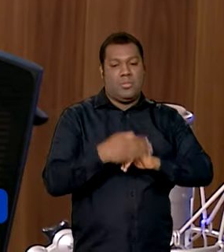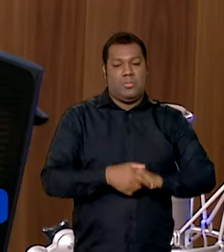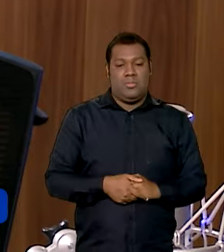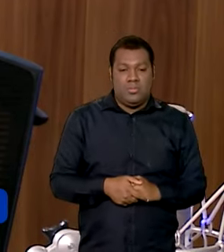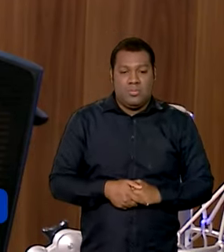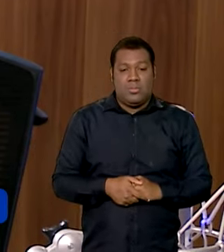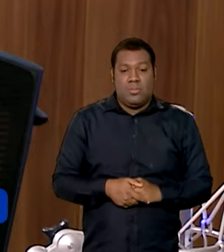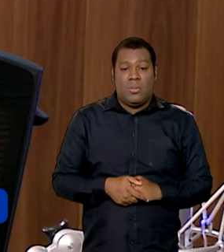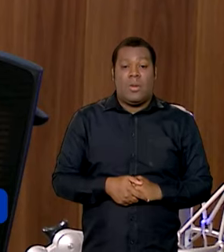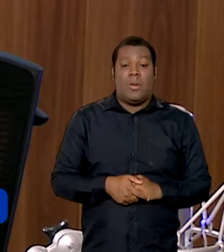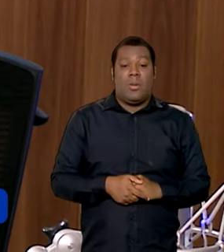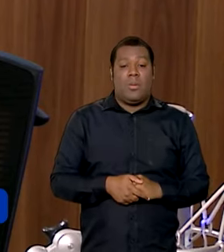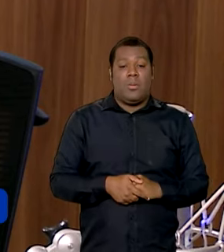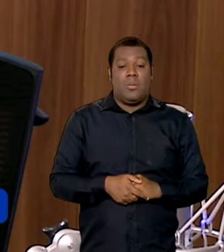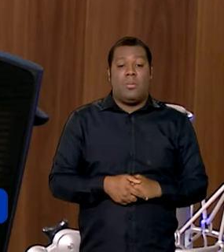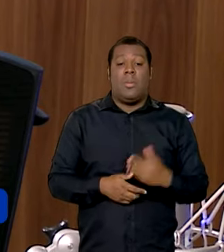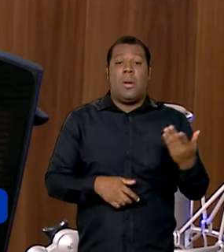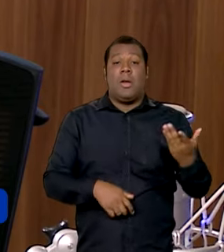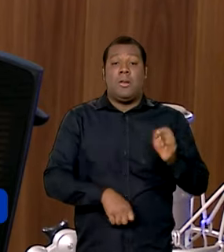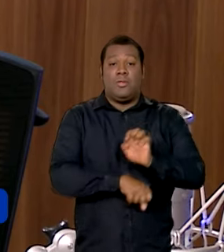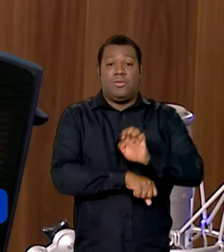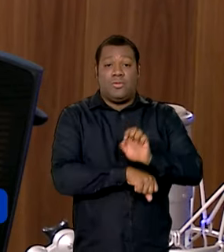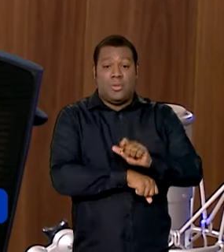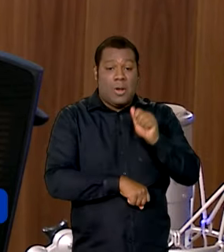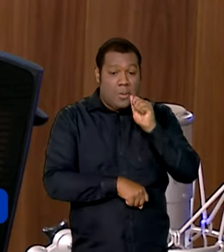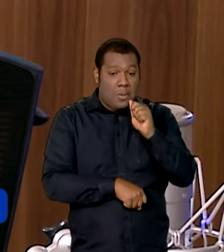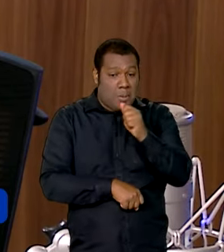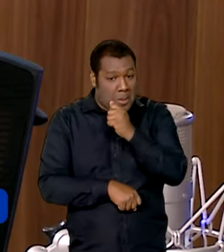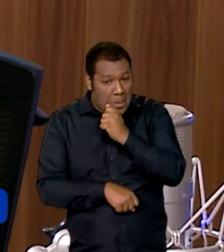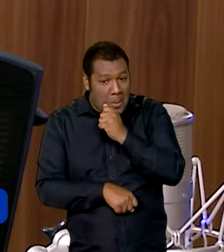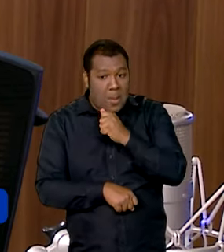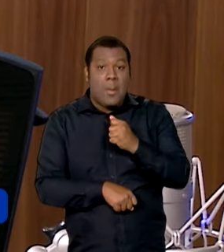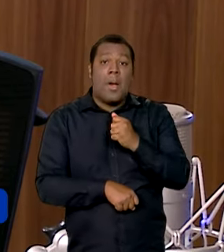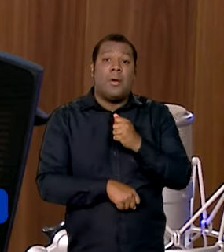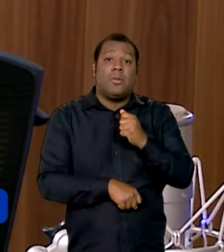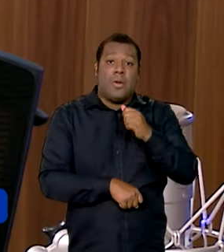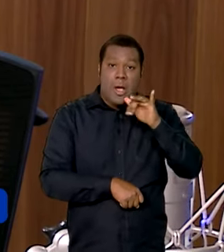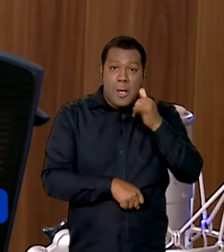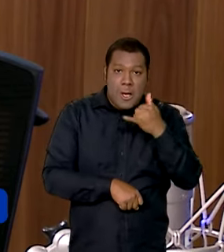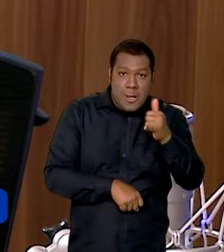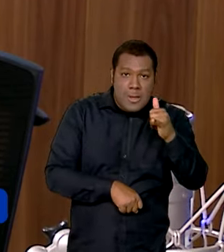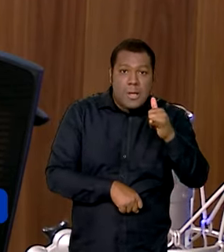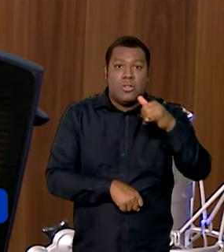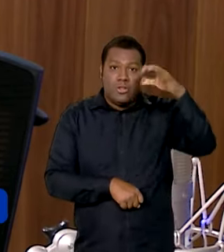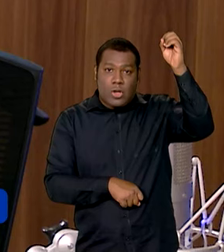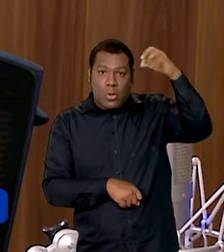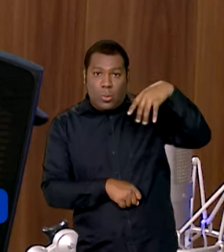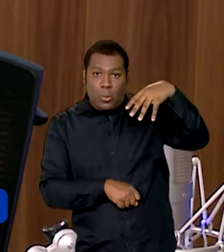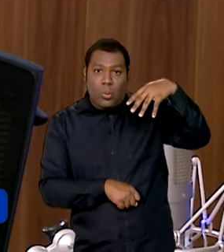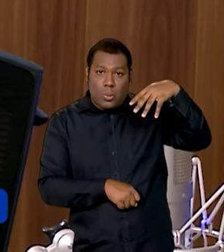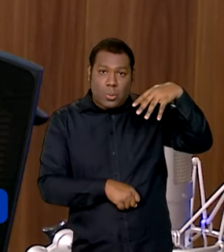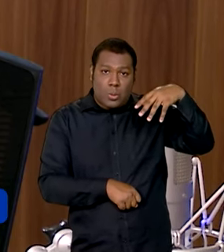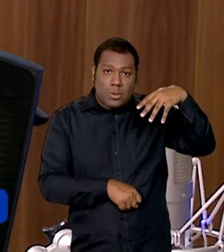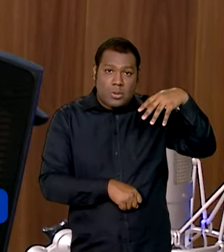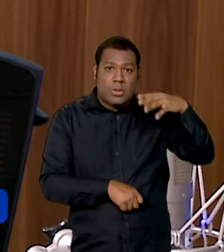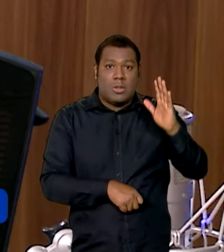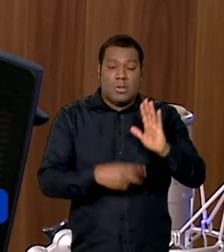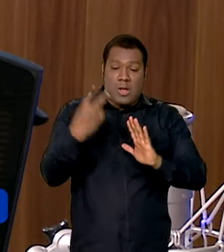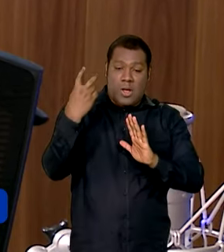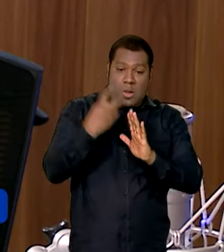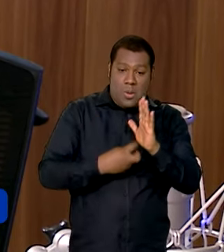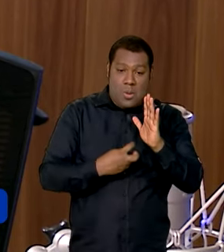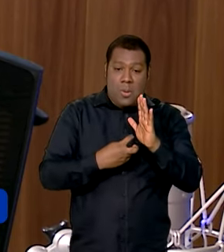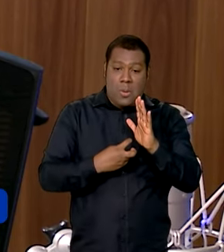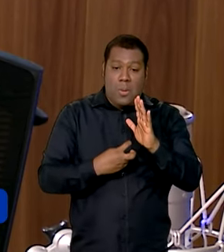aumento da conta de energia no Amapá quando acumula 2 anos vai quase 100% então foi preciso uma Providência Qual a providência que foi adotada pelo